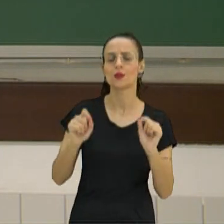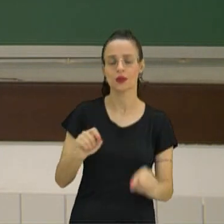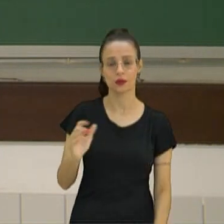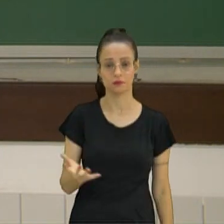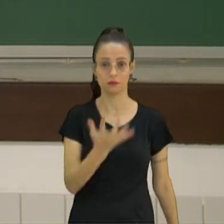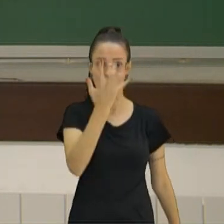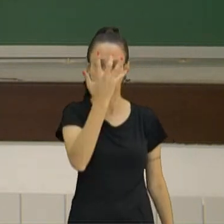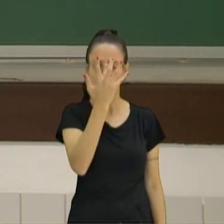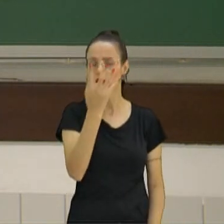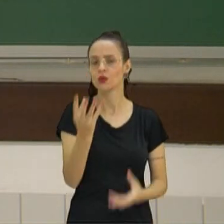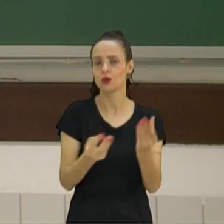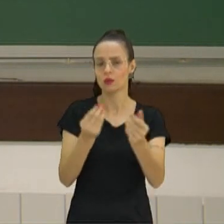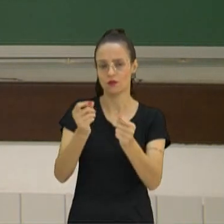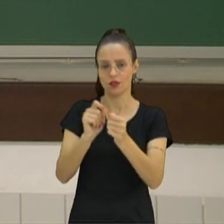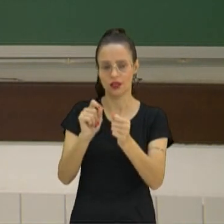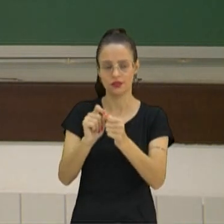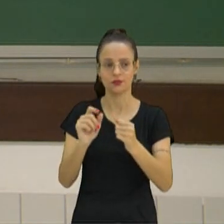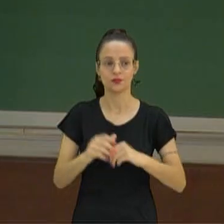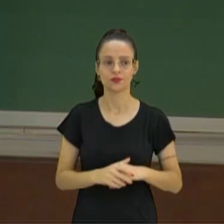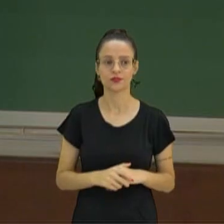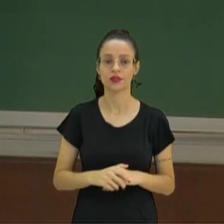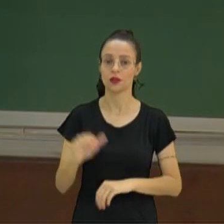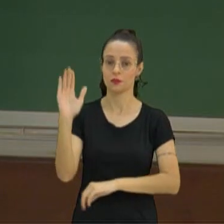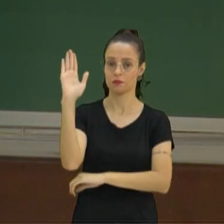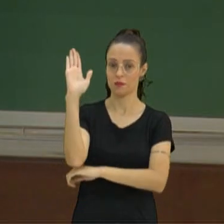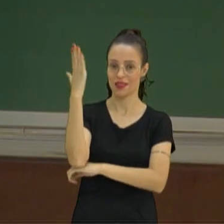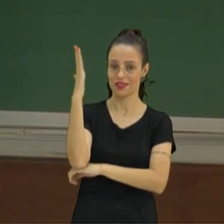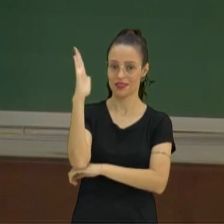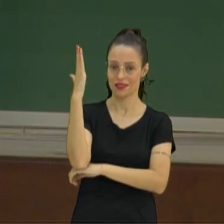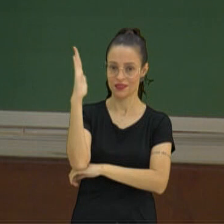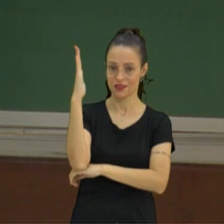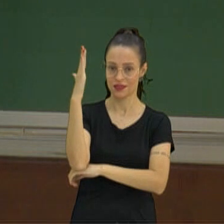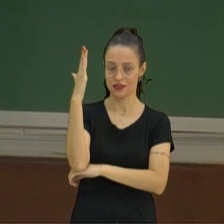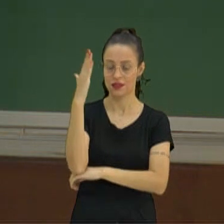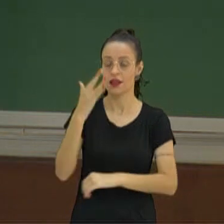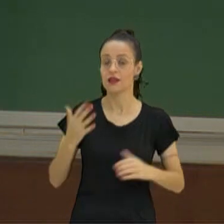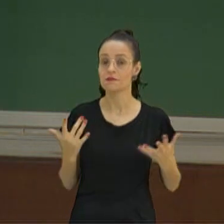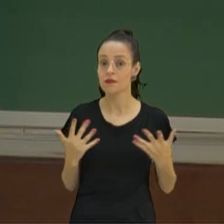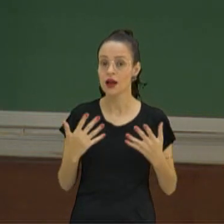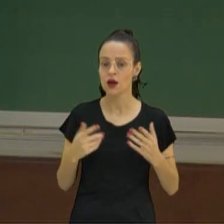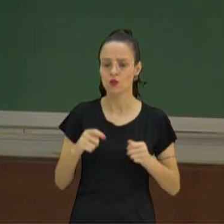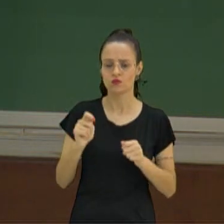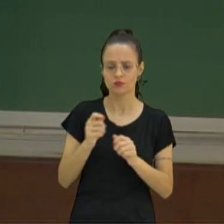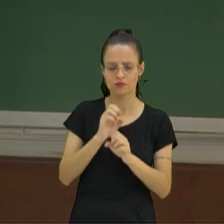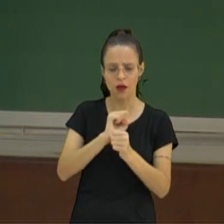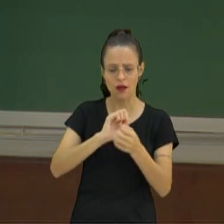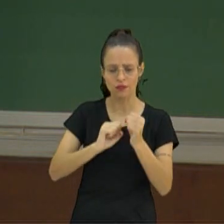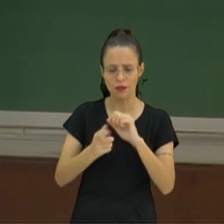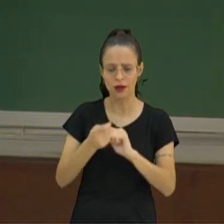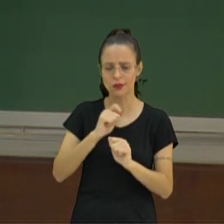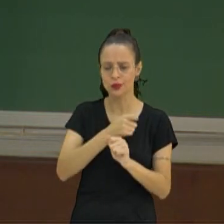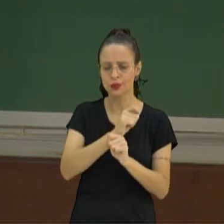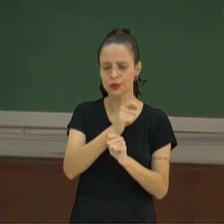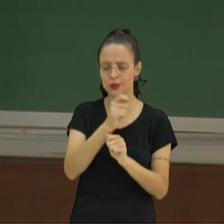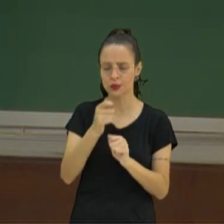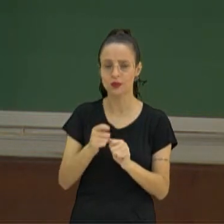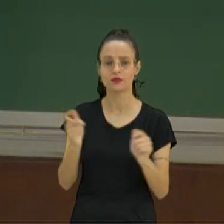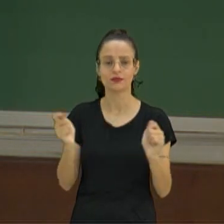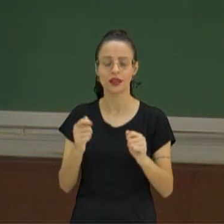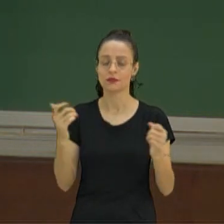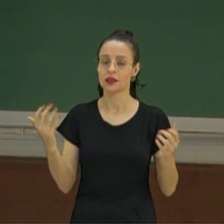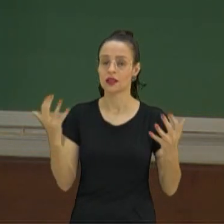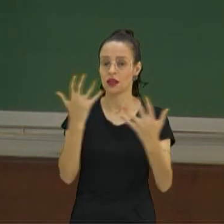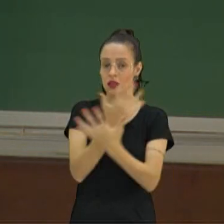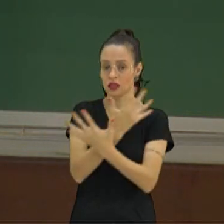eram feitas? Elas eram feitas de madeira entalhada à mão, serviam para troca de